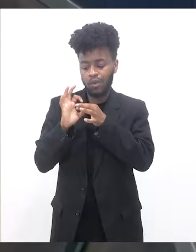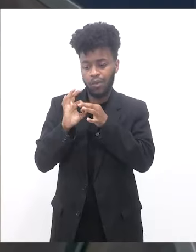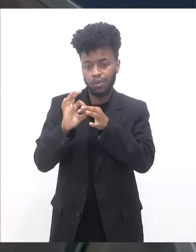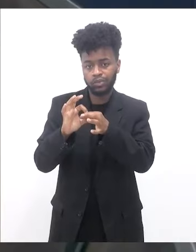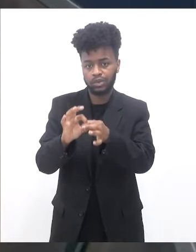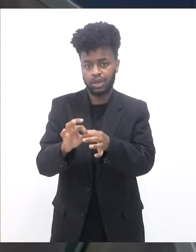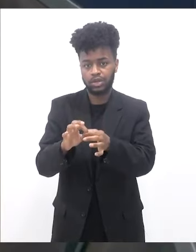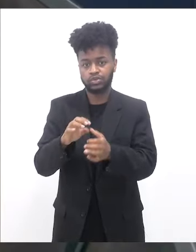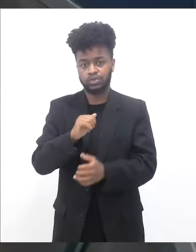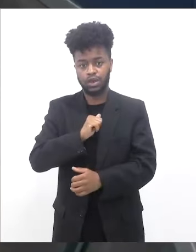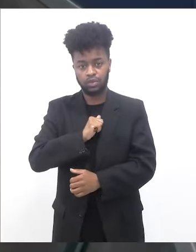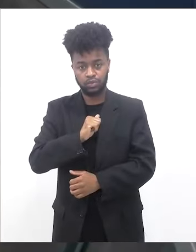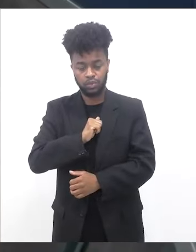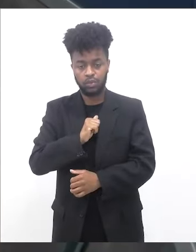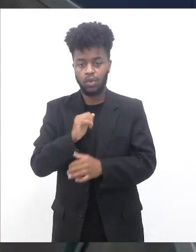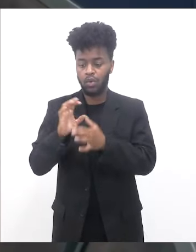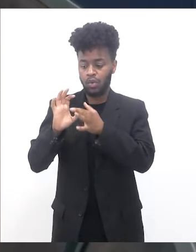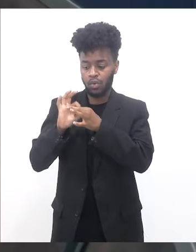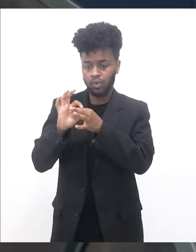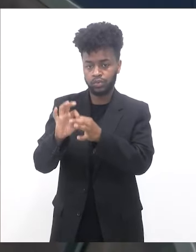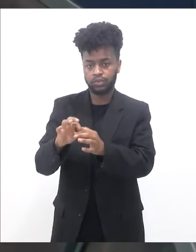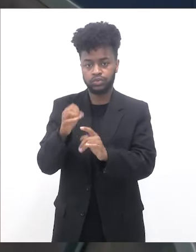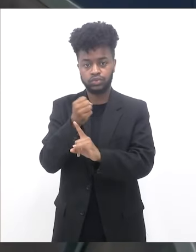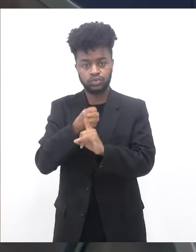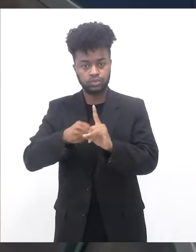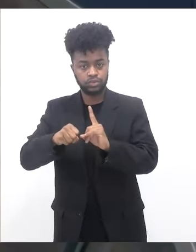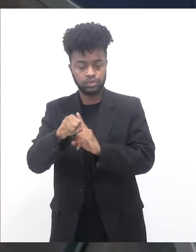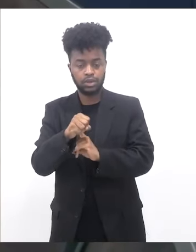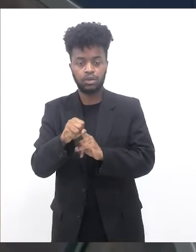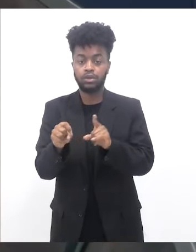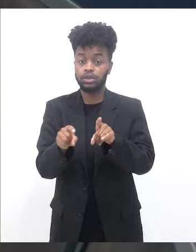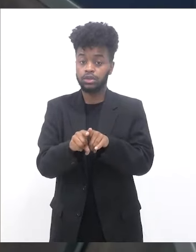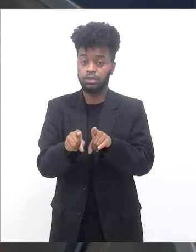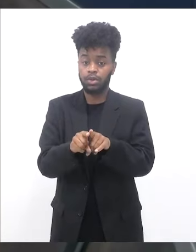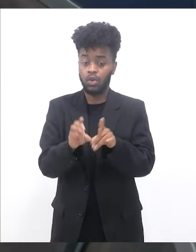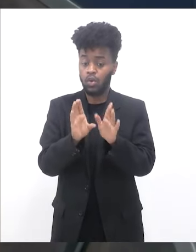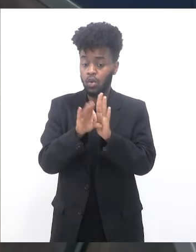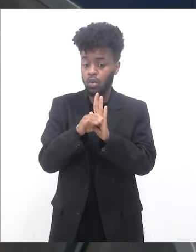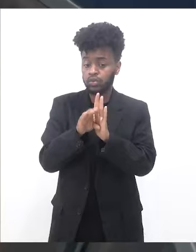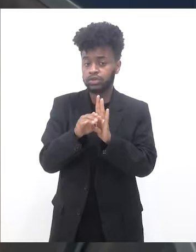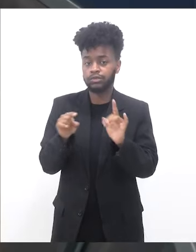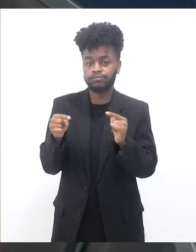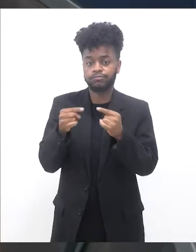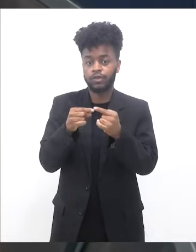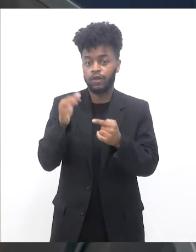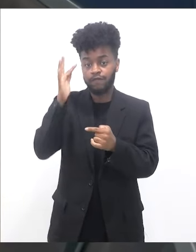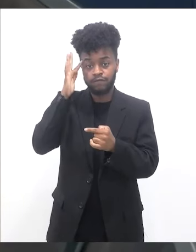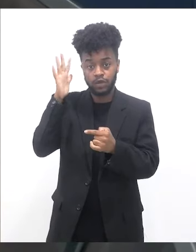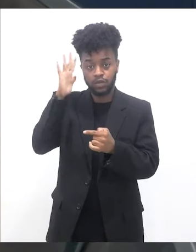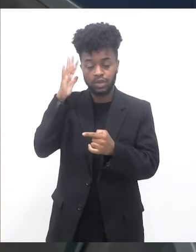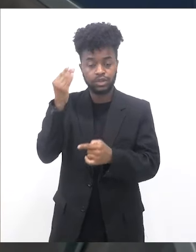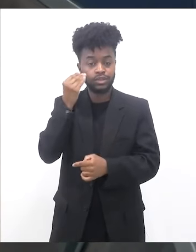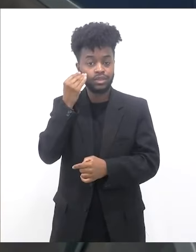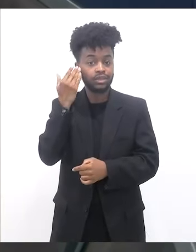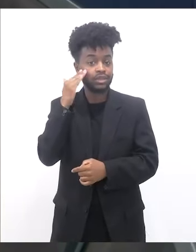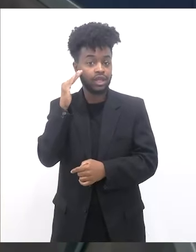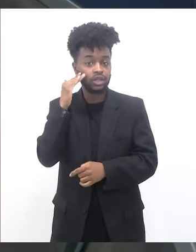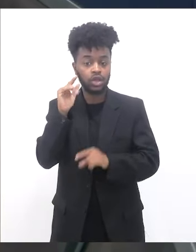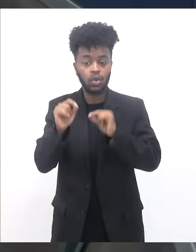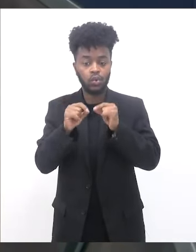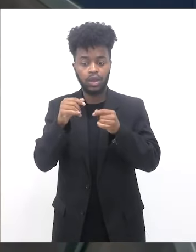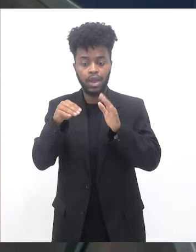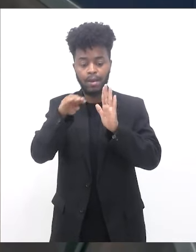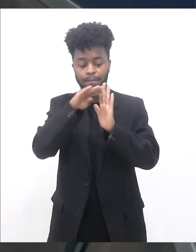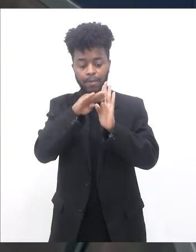contexto antropológico, um contexto social, até mesmo um conceito filosófico, para entender todas